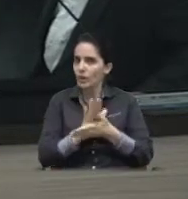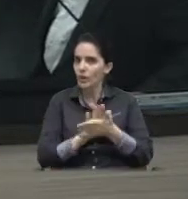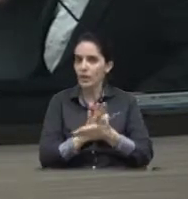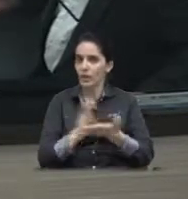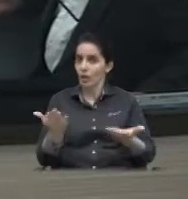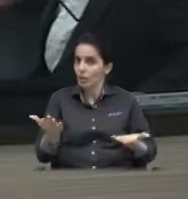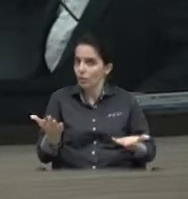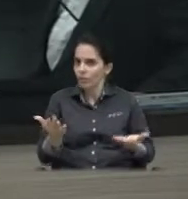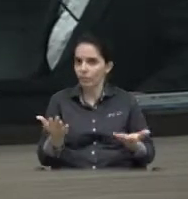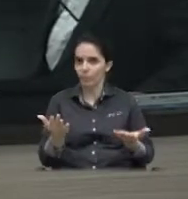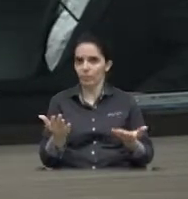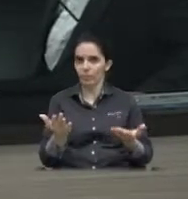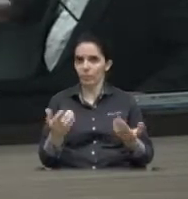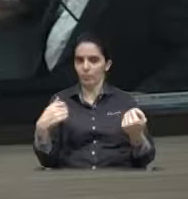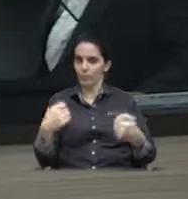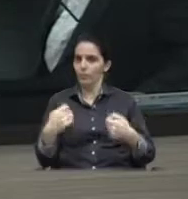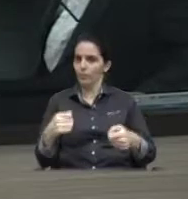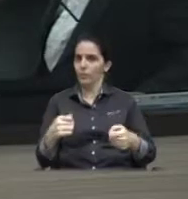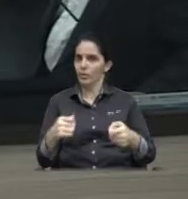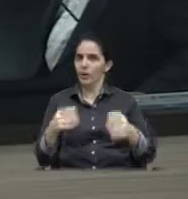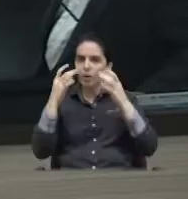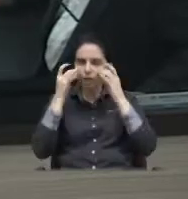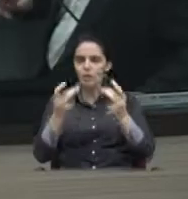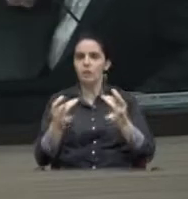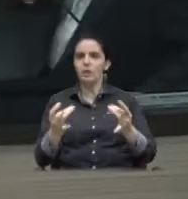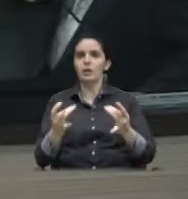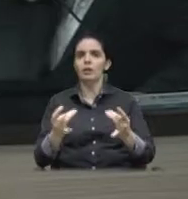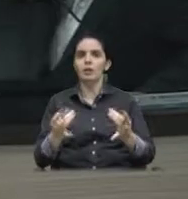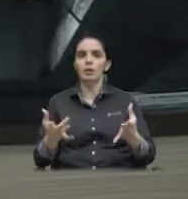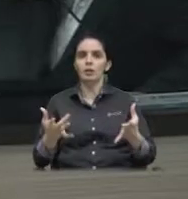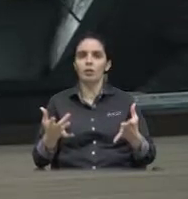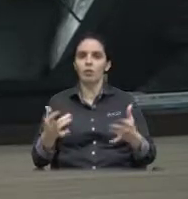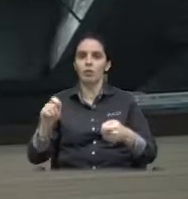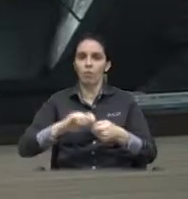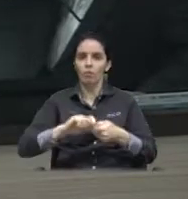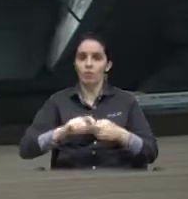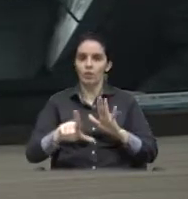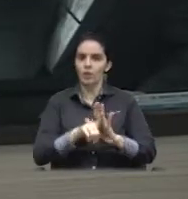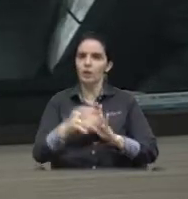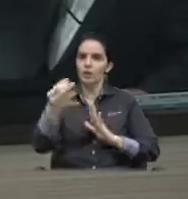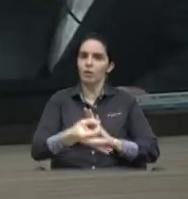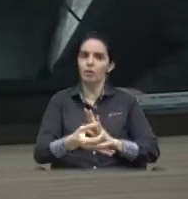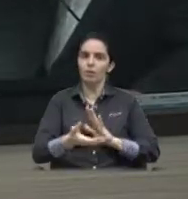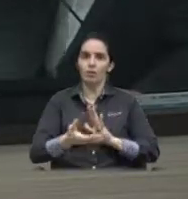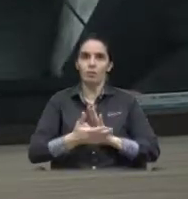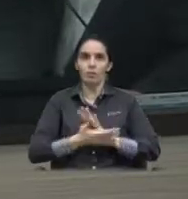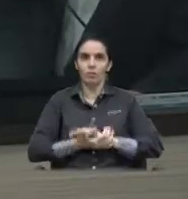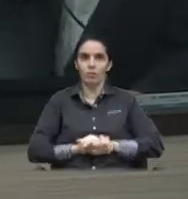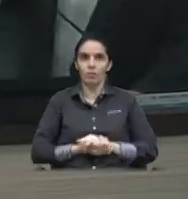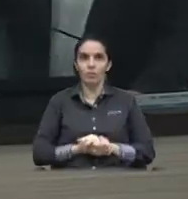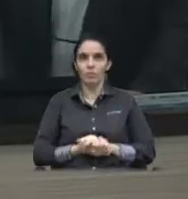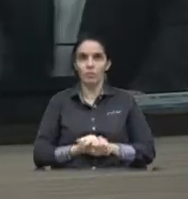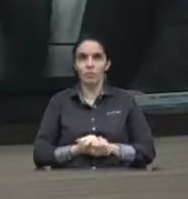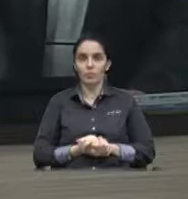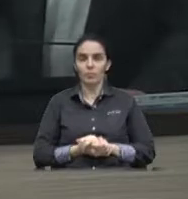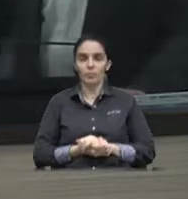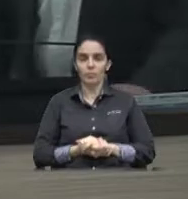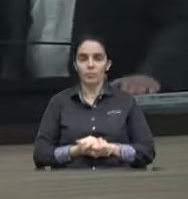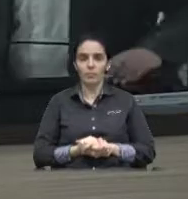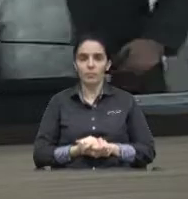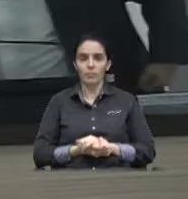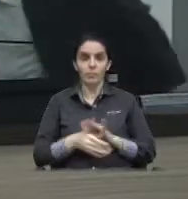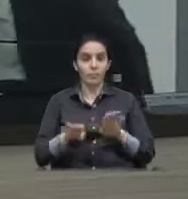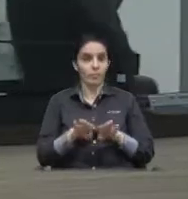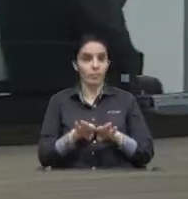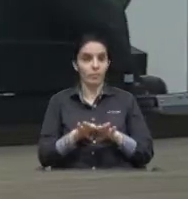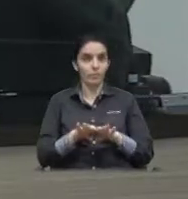inatividade, passividade nossa, aí começar a chutar o balde, aí começar a fazer virar lei. Uma parte, vereador. Já terminei, pode ficar à vontade. Inclusive, vereador Marcelo,